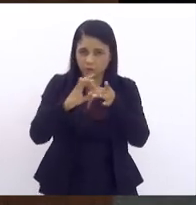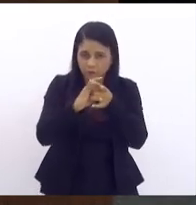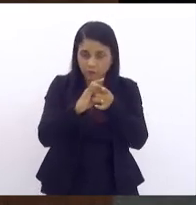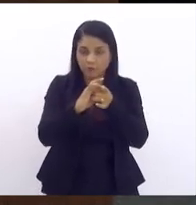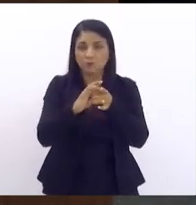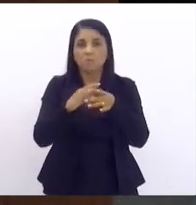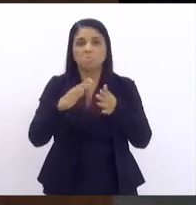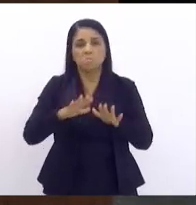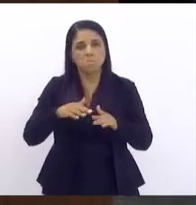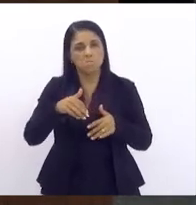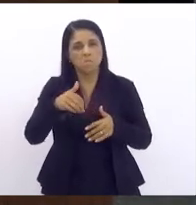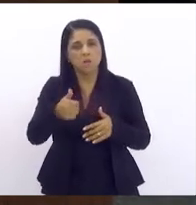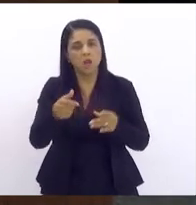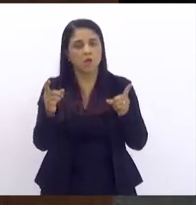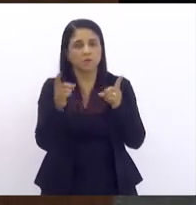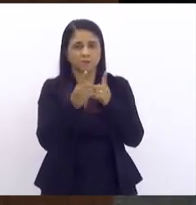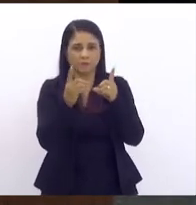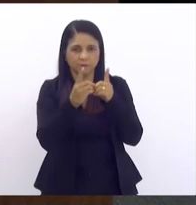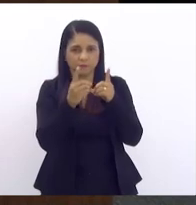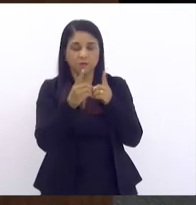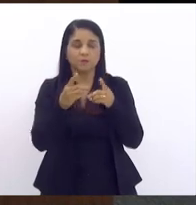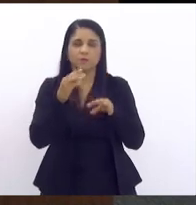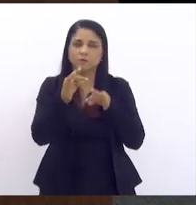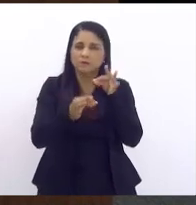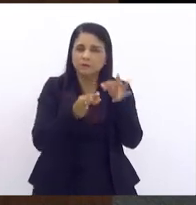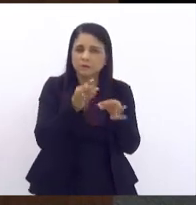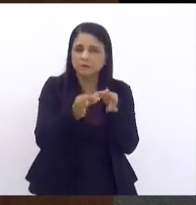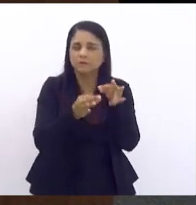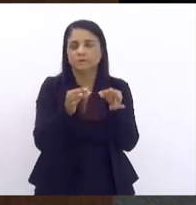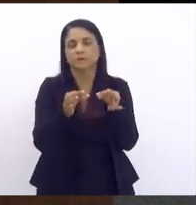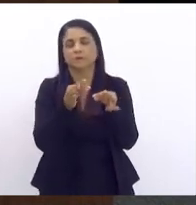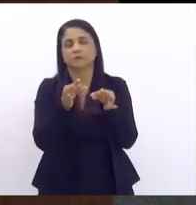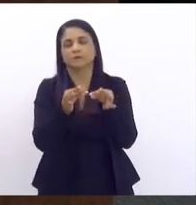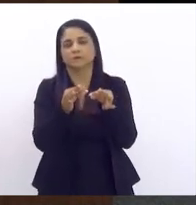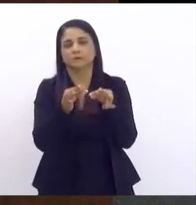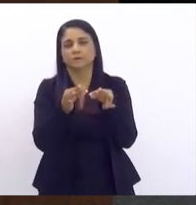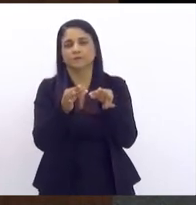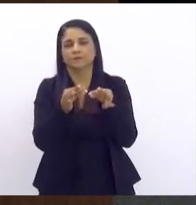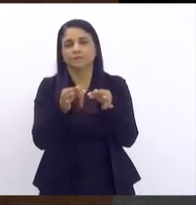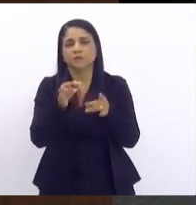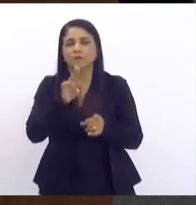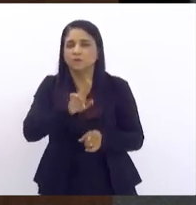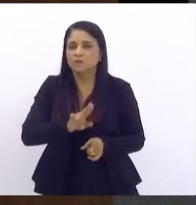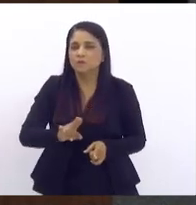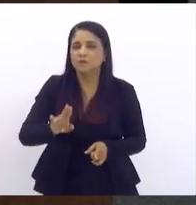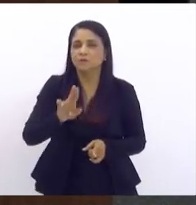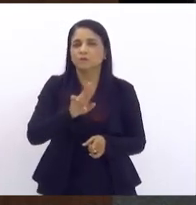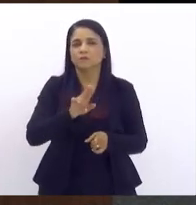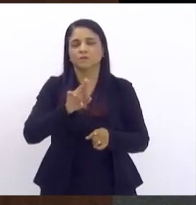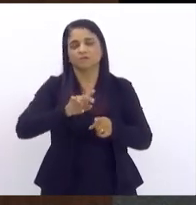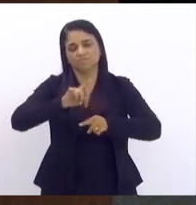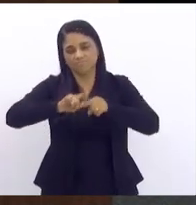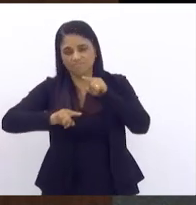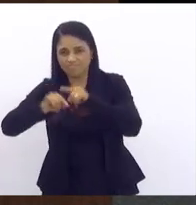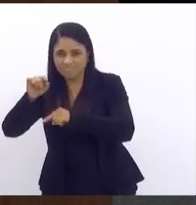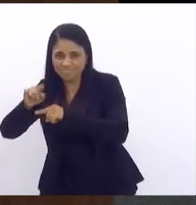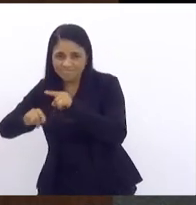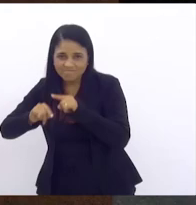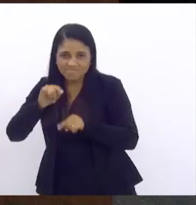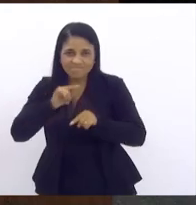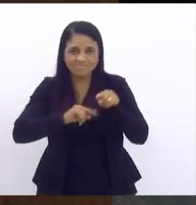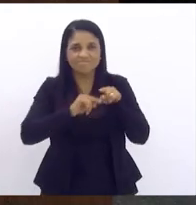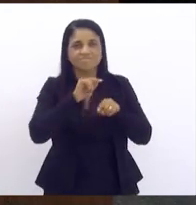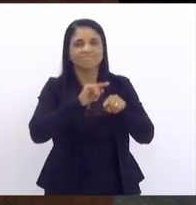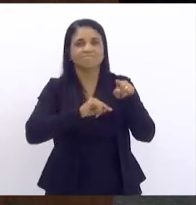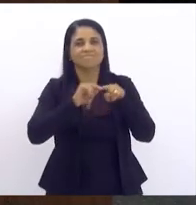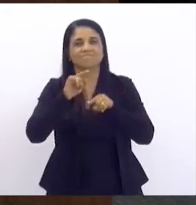o atendimento e o tratamento, como também, né, utilizar todas as ferramentas de modo a